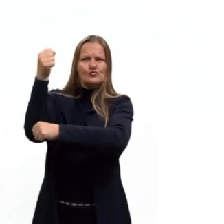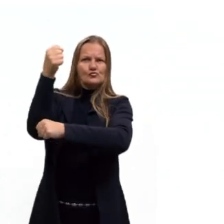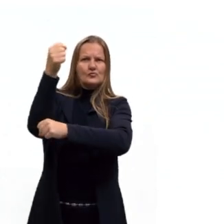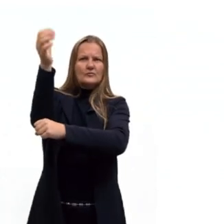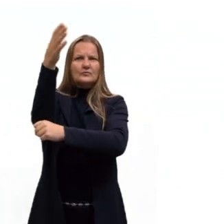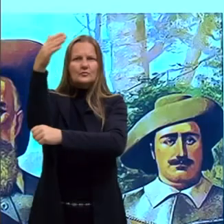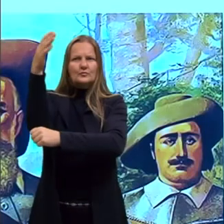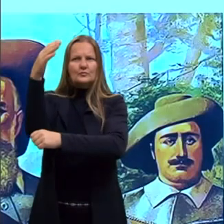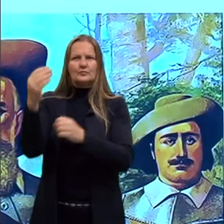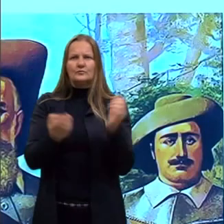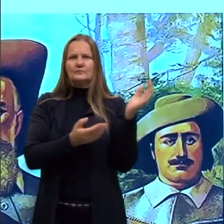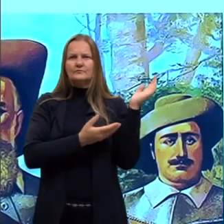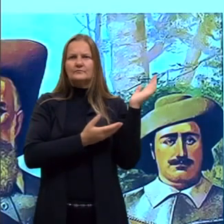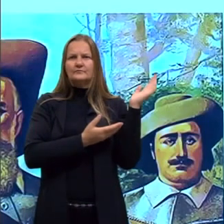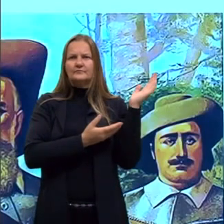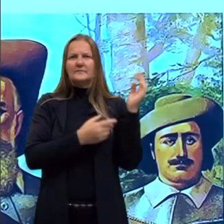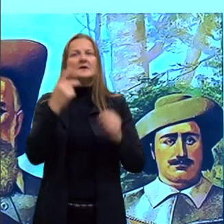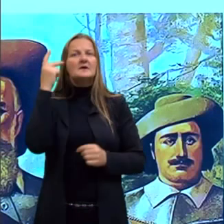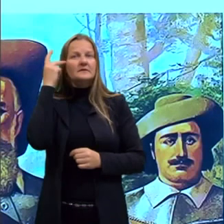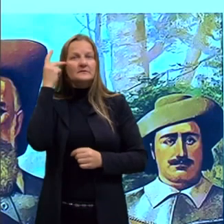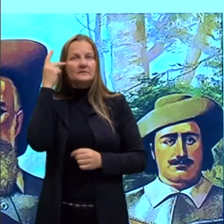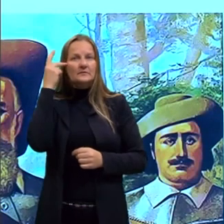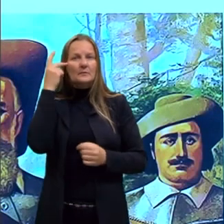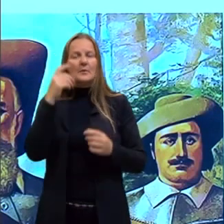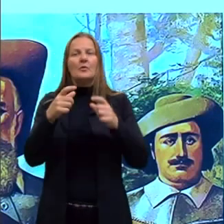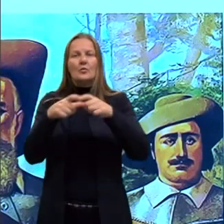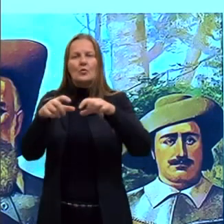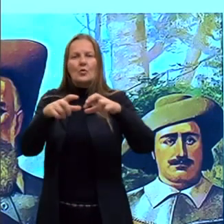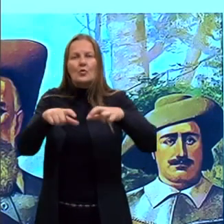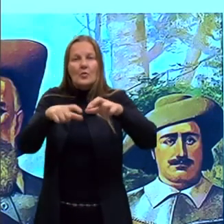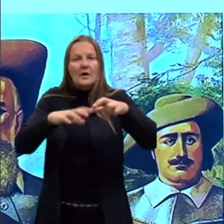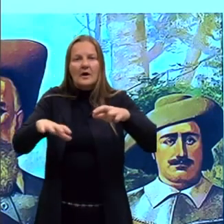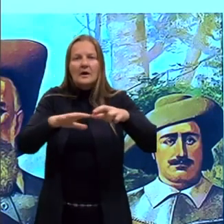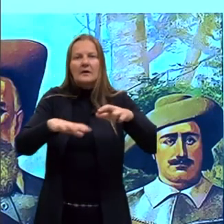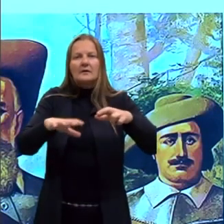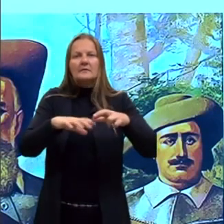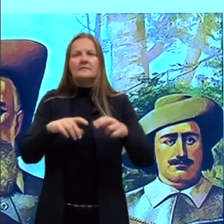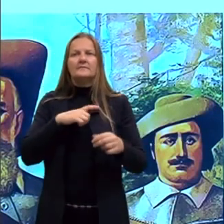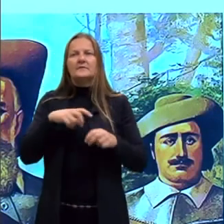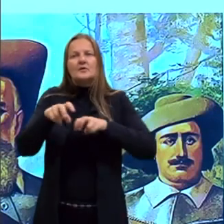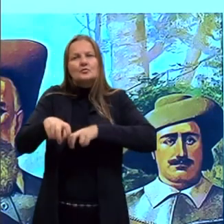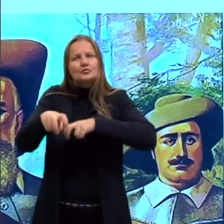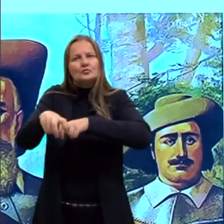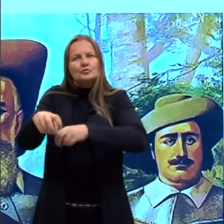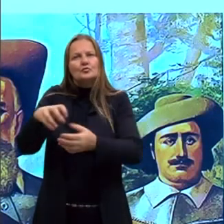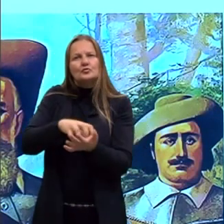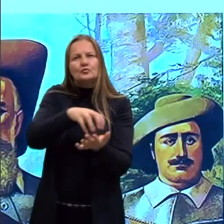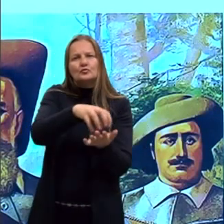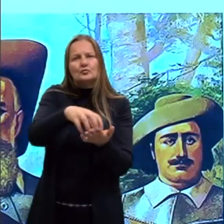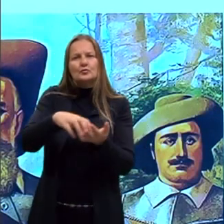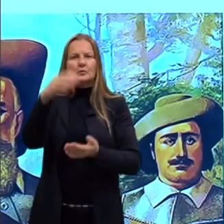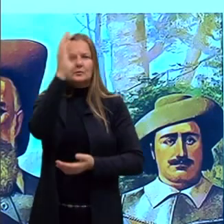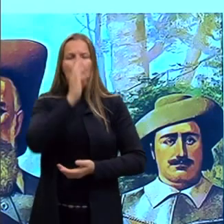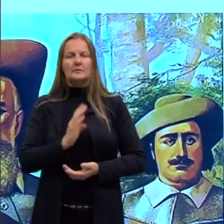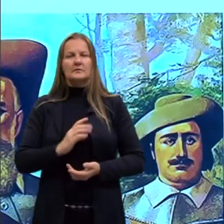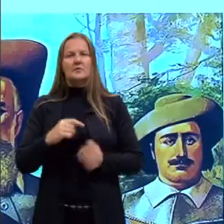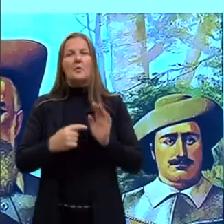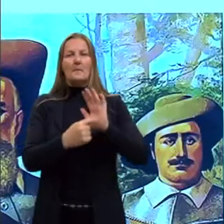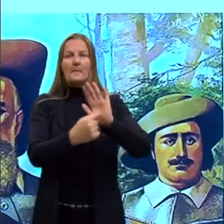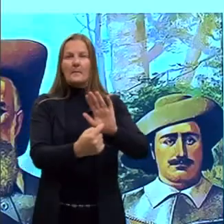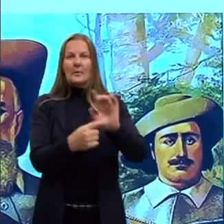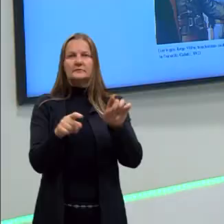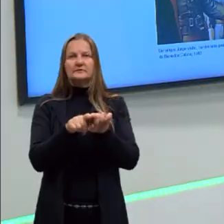o saindo justamente dessa parte aqui o Paulo né fazendo toda essa essa parte interiorana né brasileira E aí